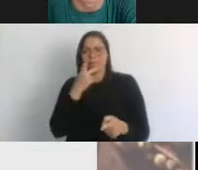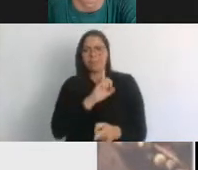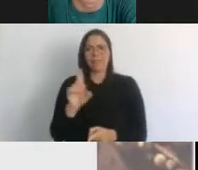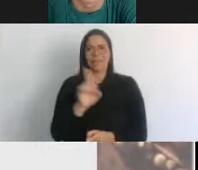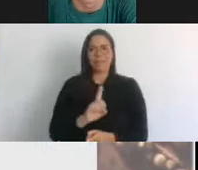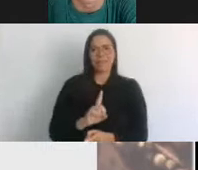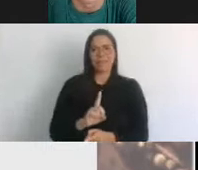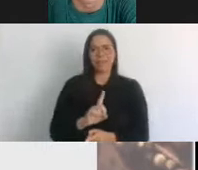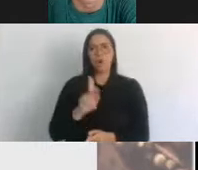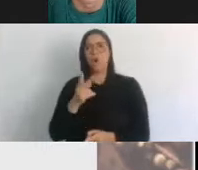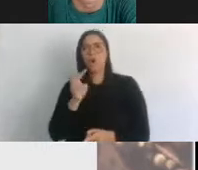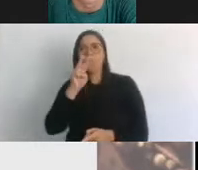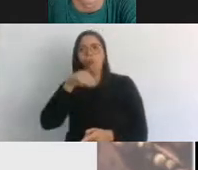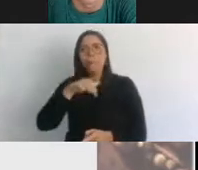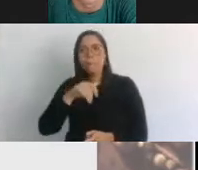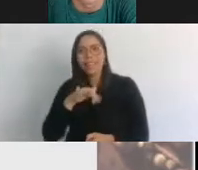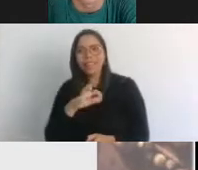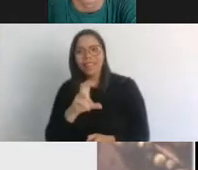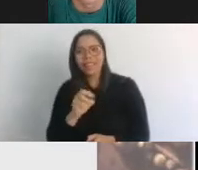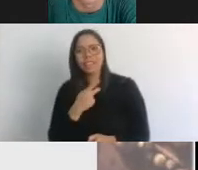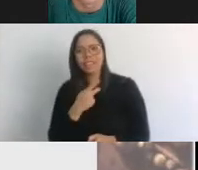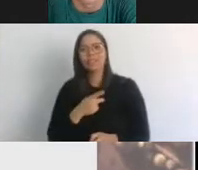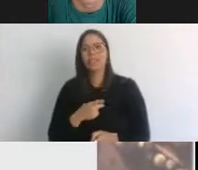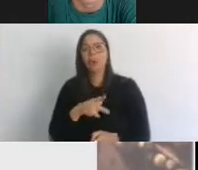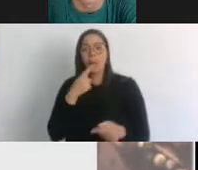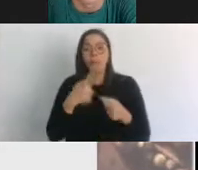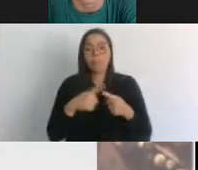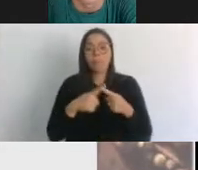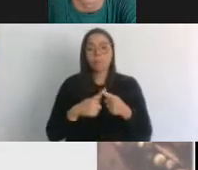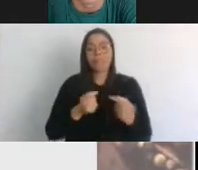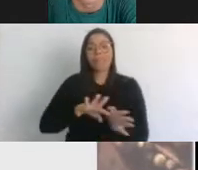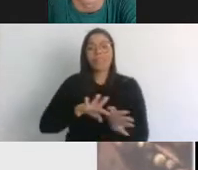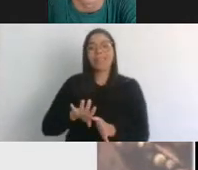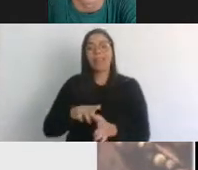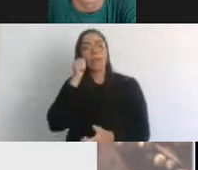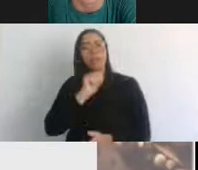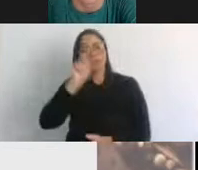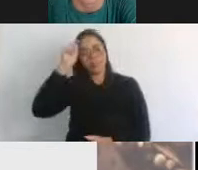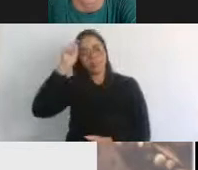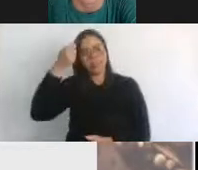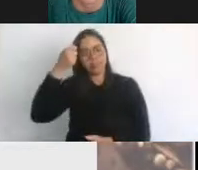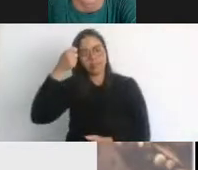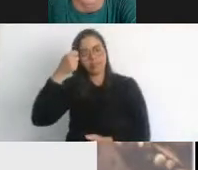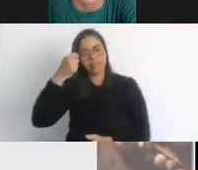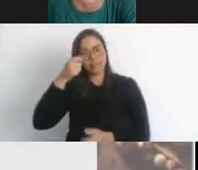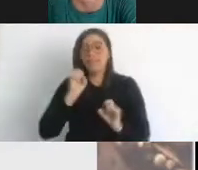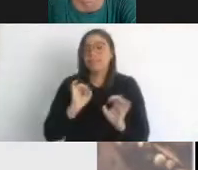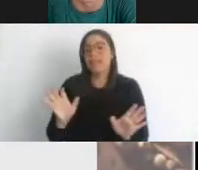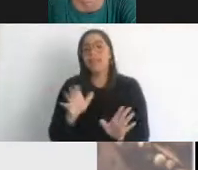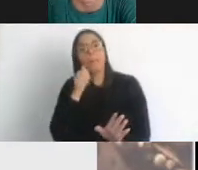conceito de humanidade então o que que se negavam as mulheres negras o conceito de mulher é certo